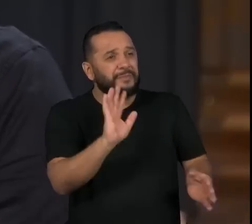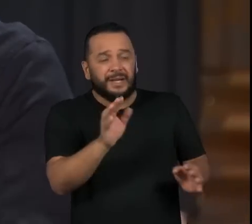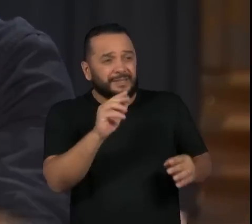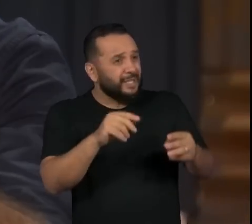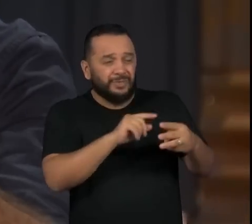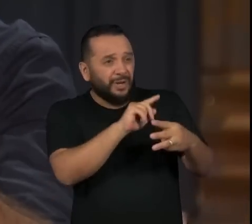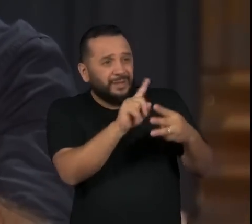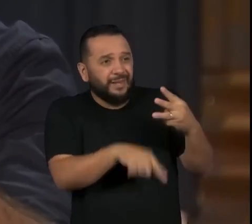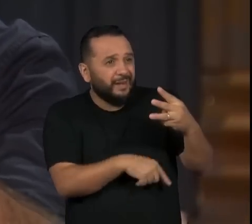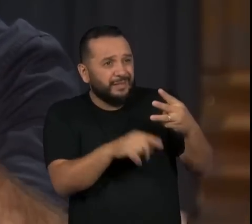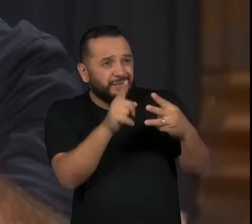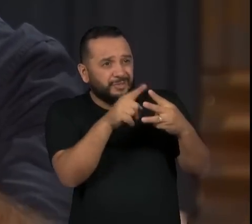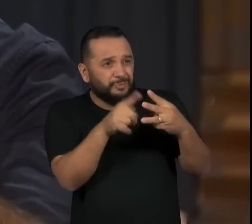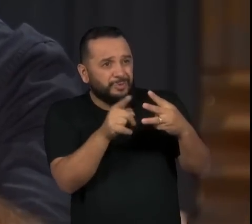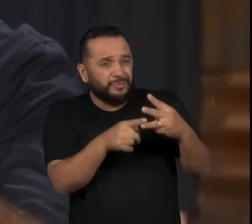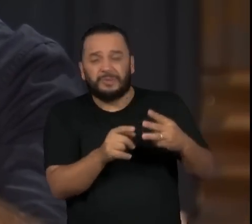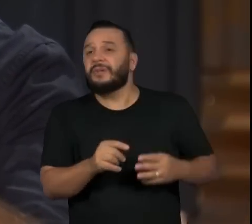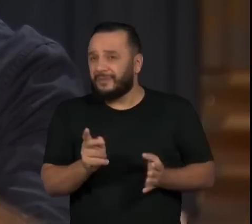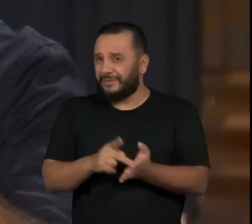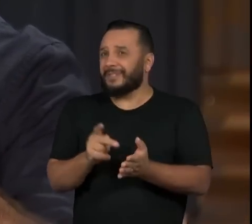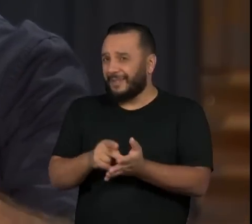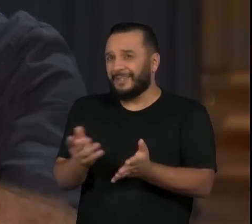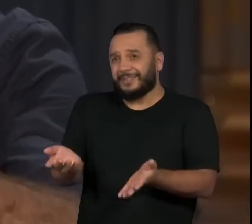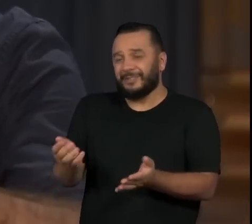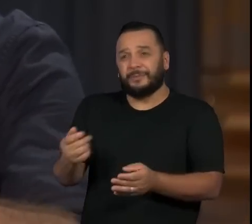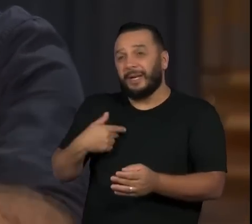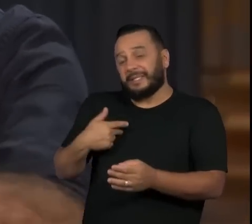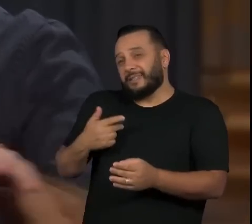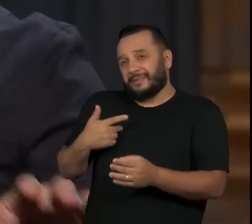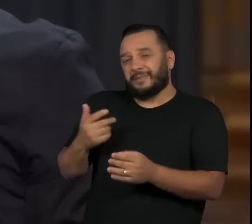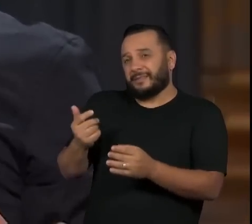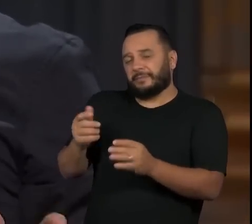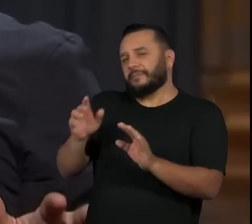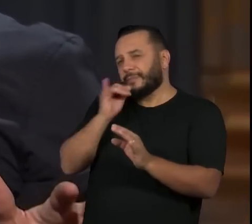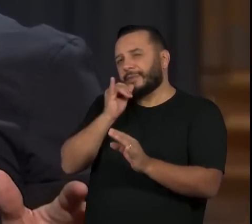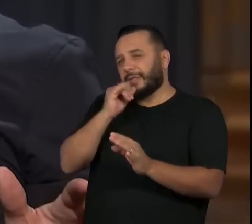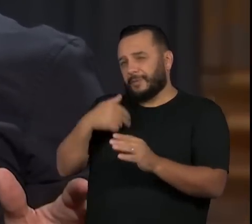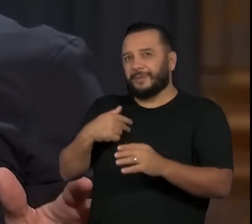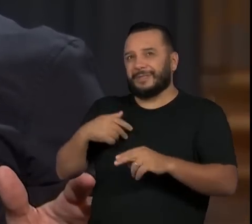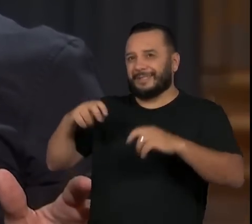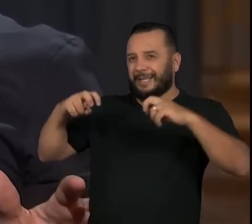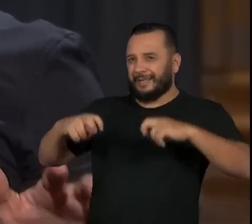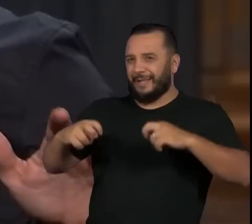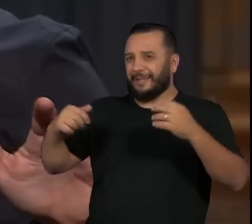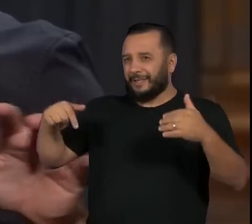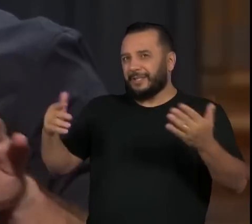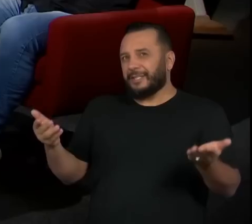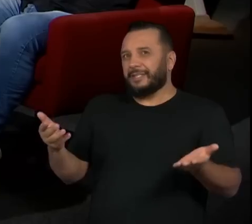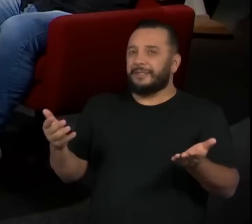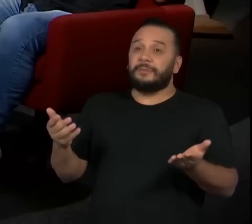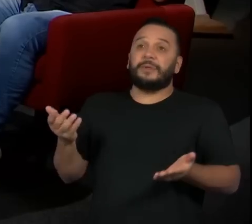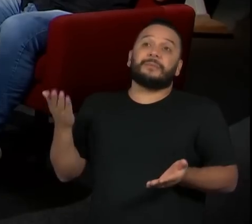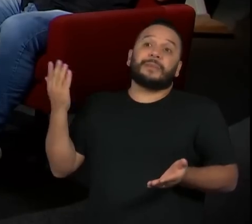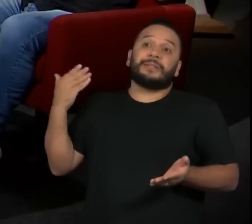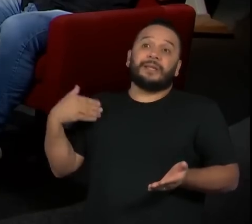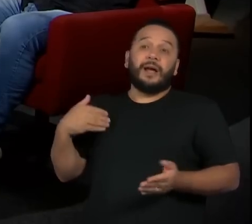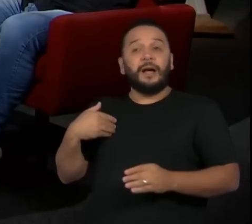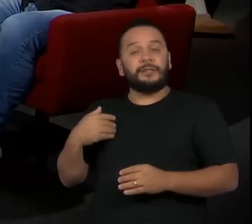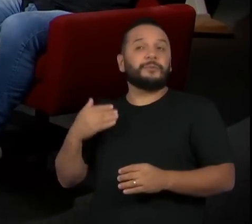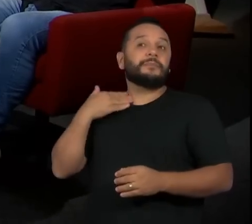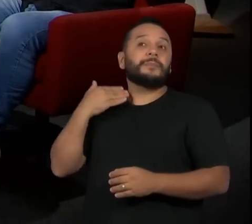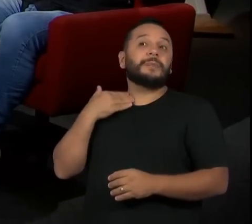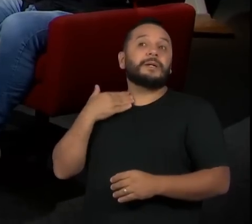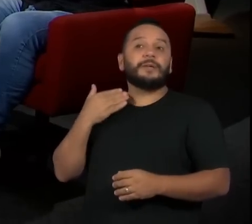trama. Porque você ficar enrolado nessa trama, é até legal o jeito que a gente está sentado aqui, porque antigamente os bancos,